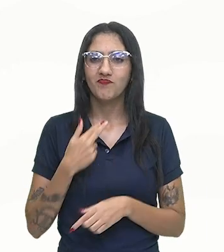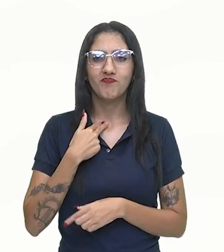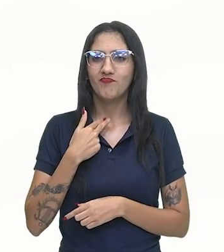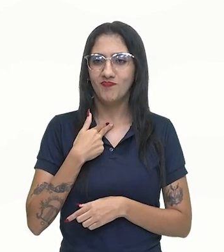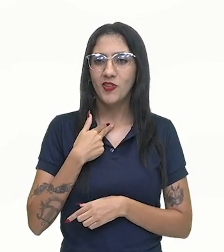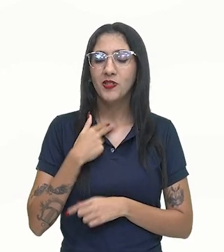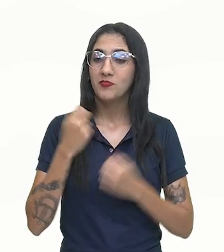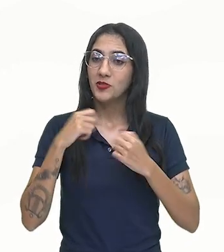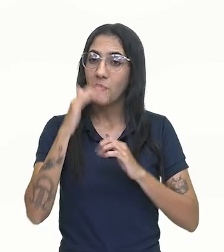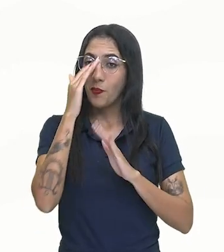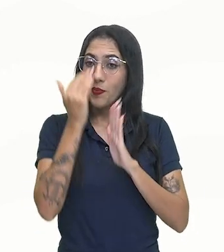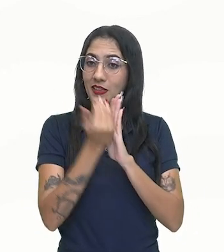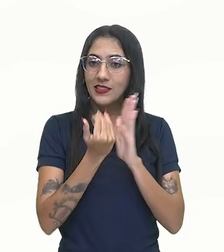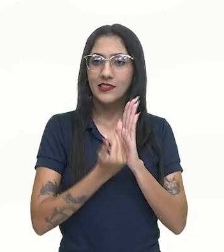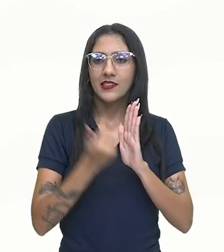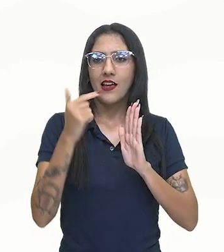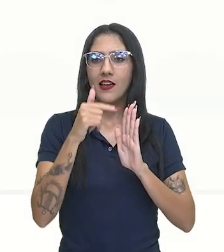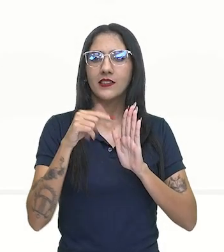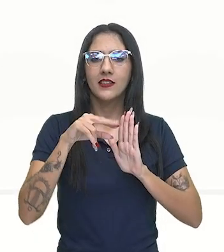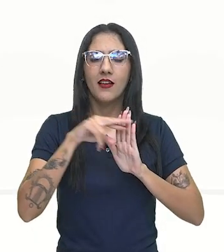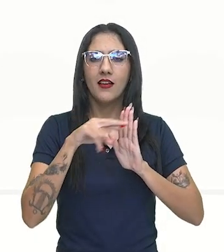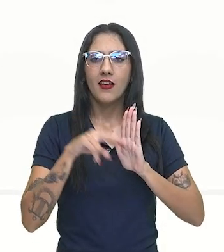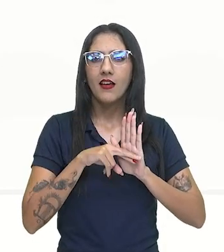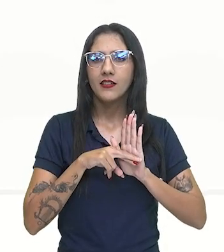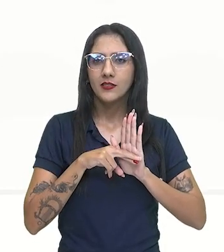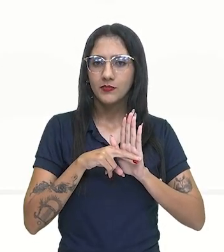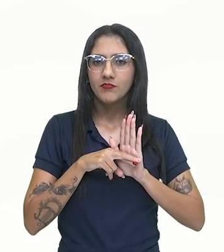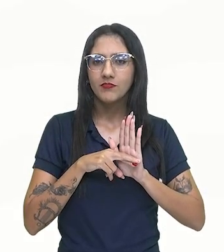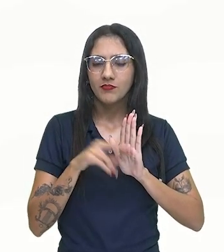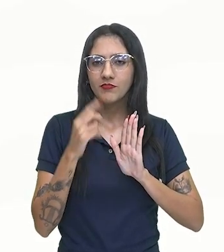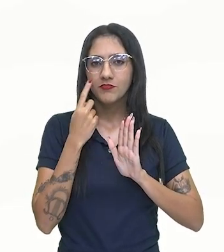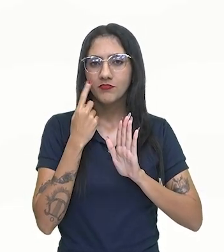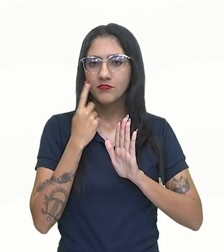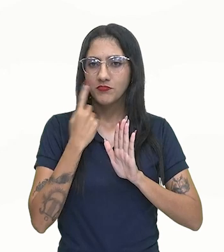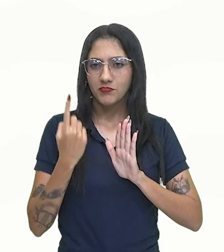condição, como nós temos aí a nossa condição,